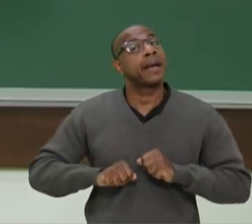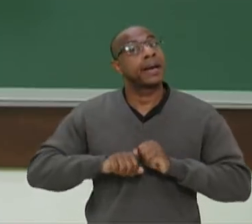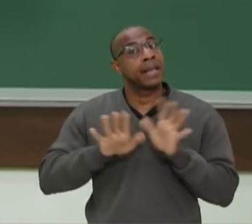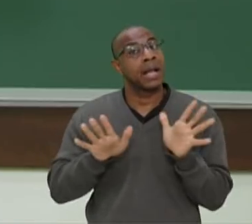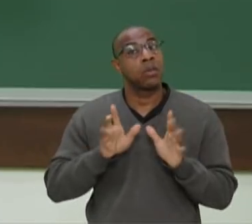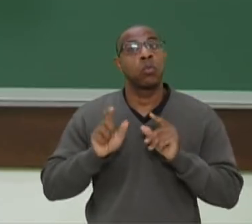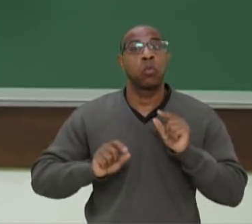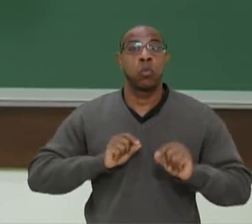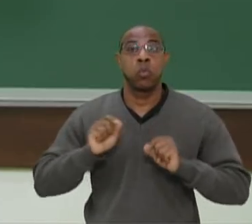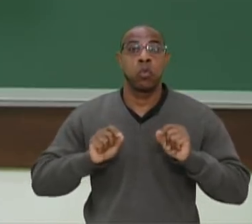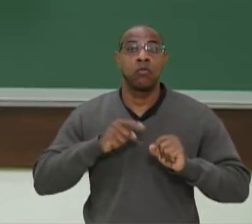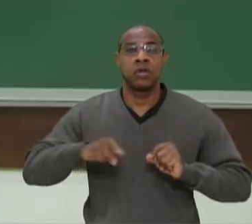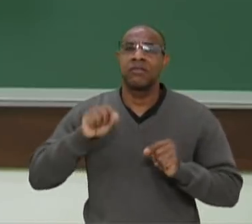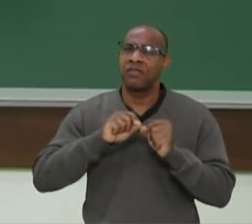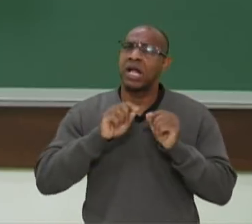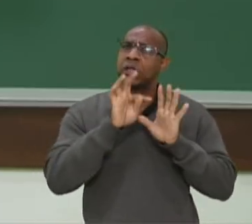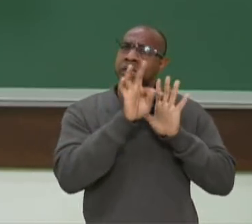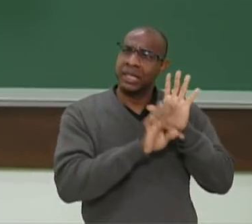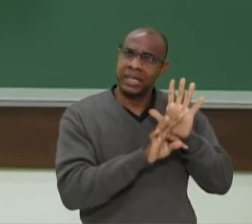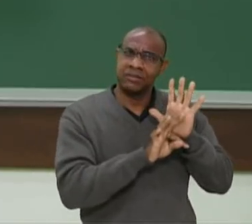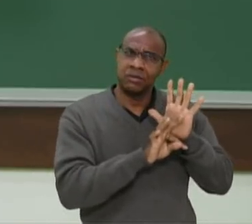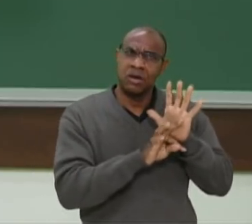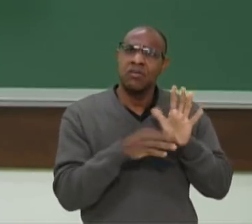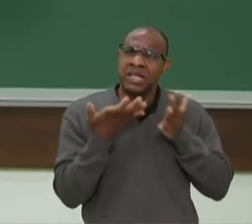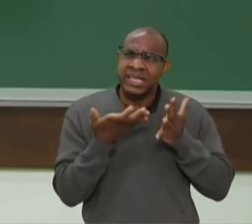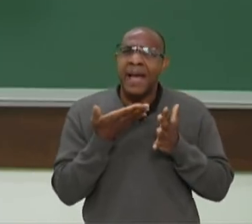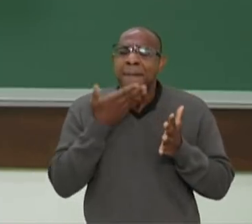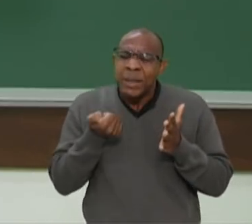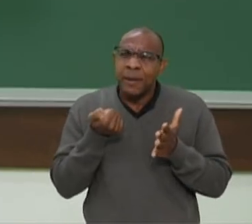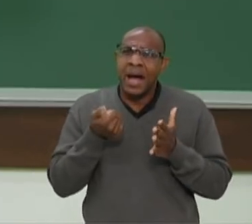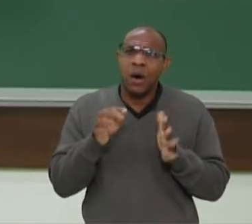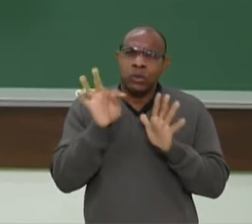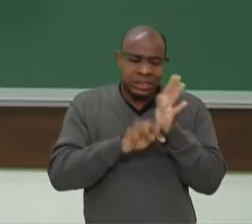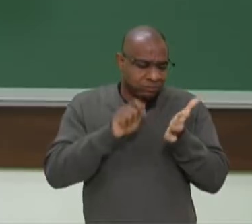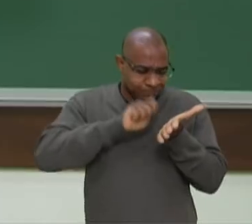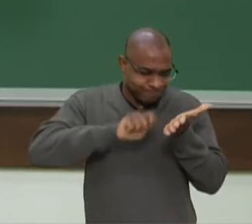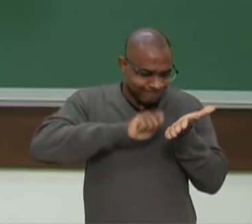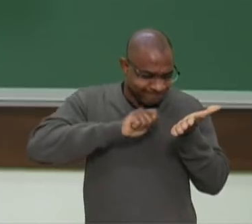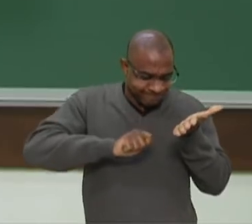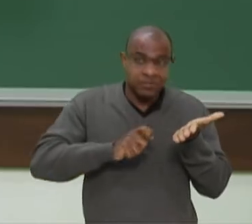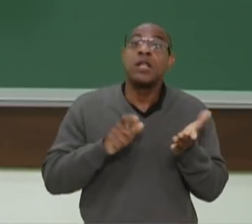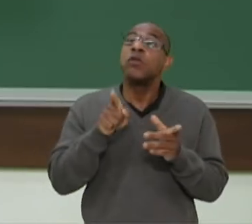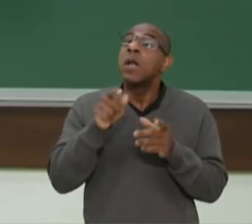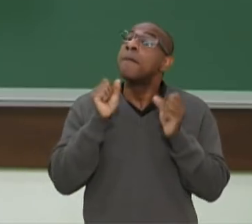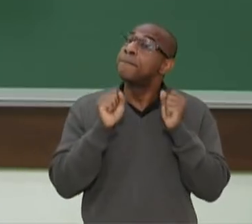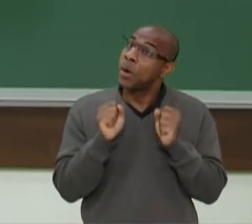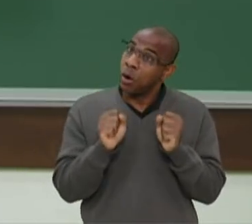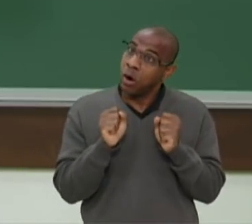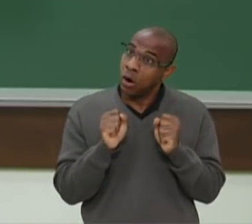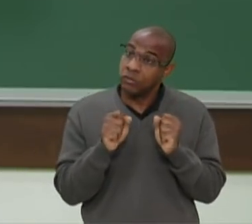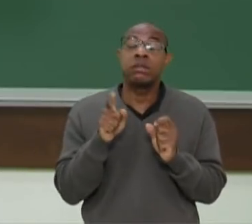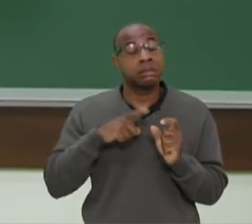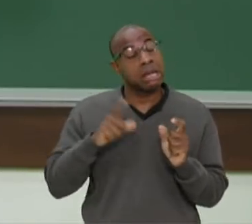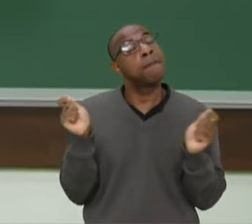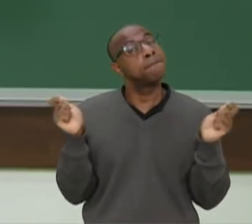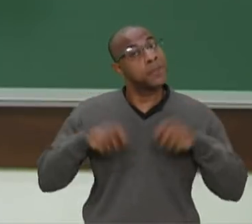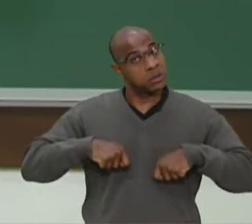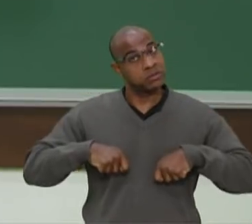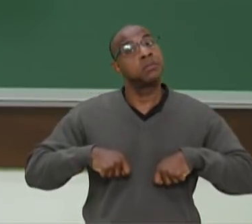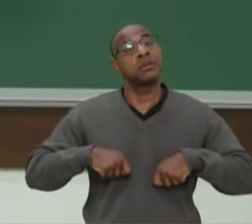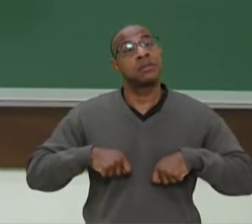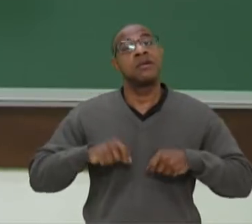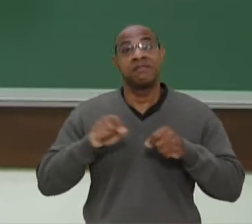que você faz um texto, aí você quer melhorar o seu texto, você pode, você tem essa possibilidade